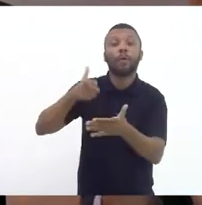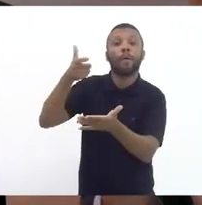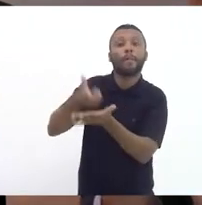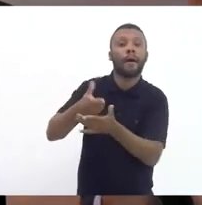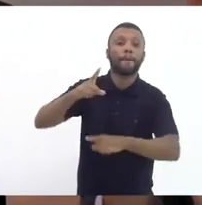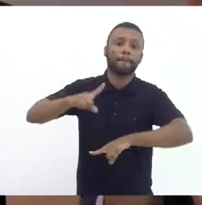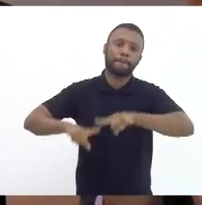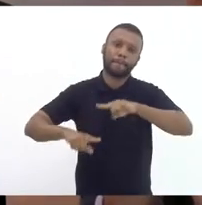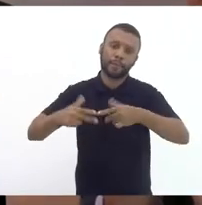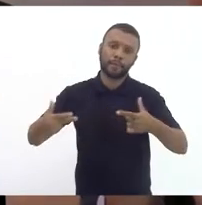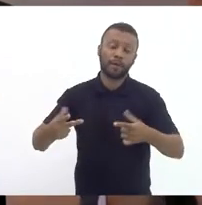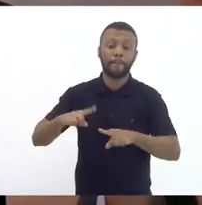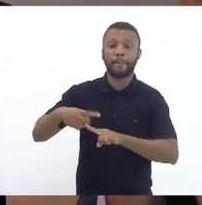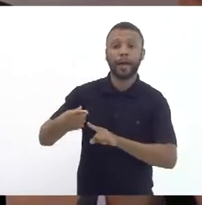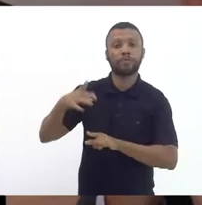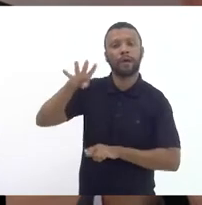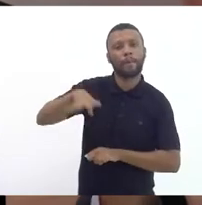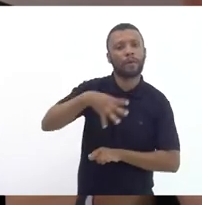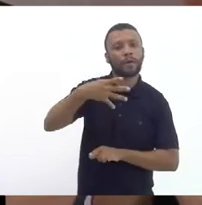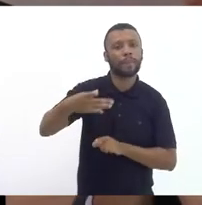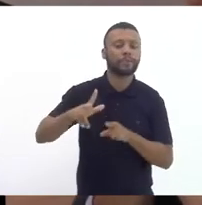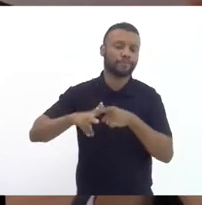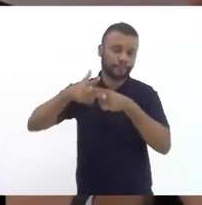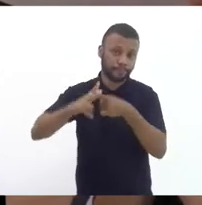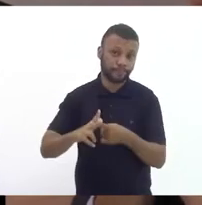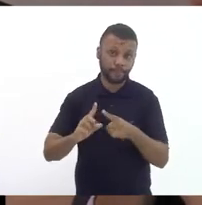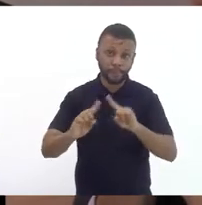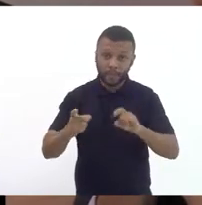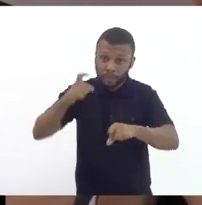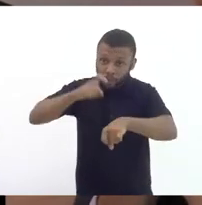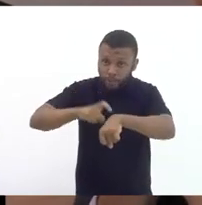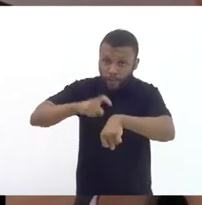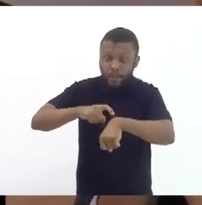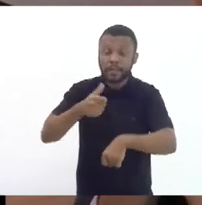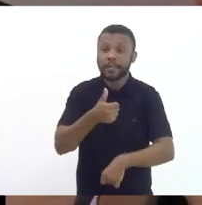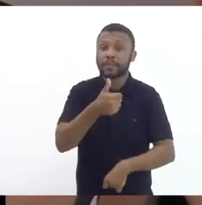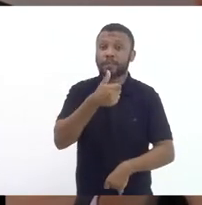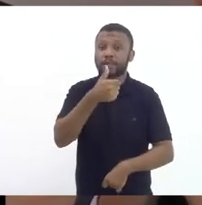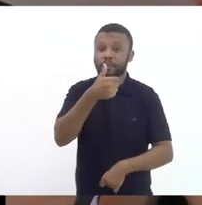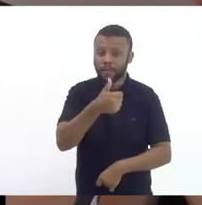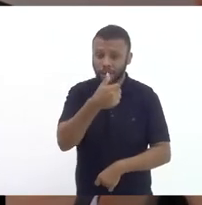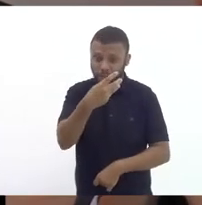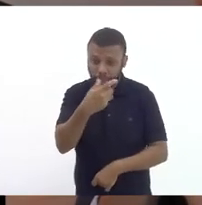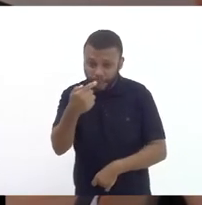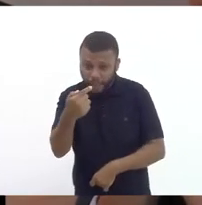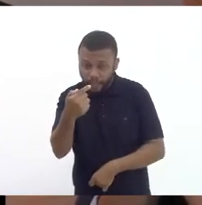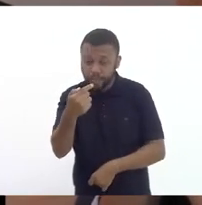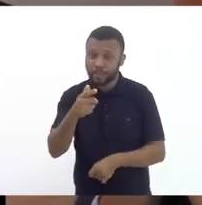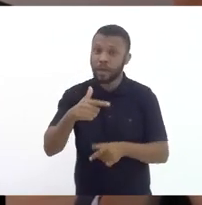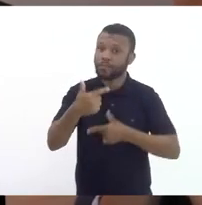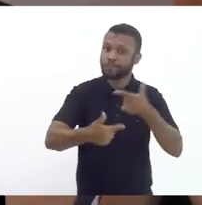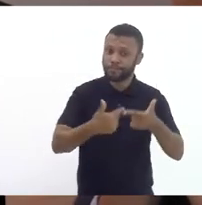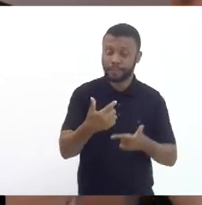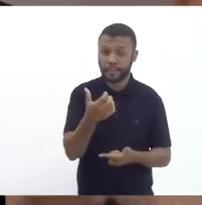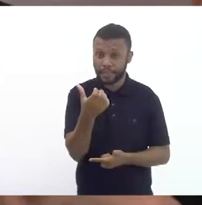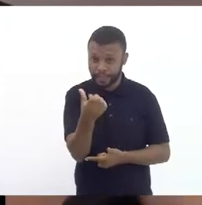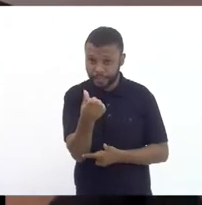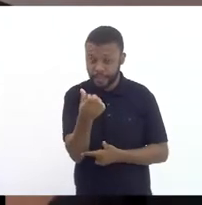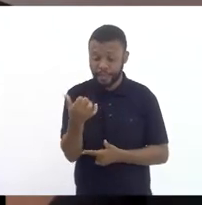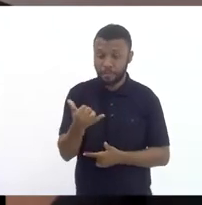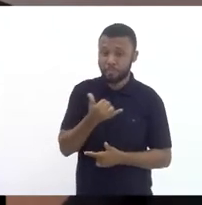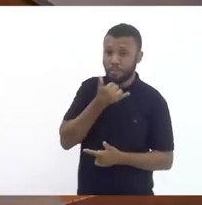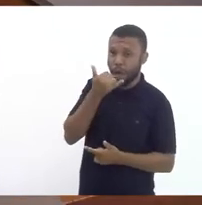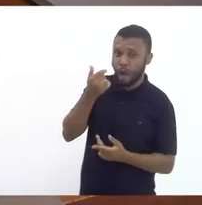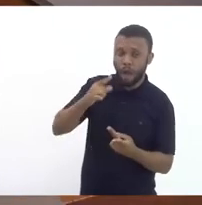programação de manutenção. Mas, no momento, são 147 operacionais do total. Com 12 em manutenção, 6 acidentados,